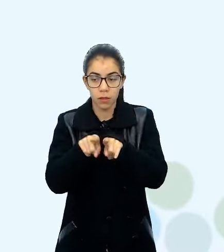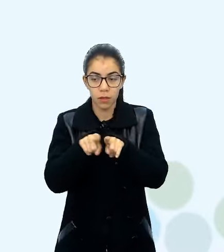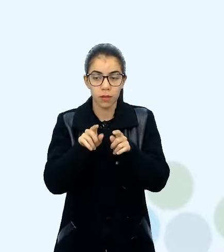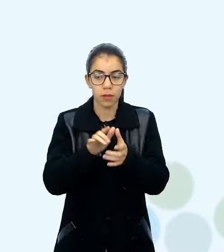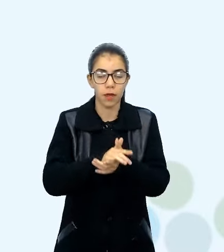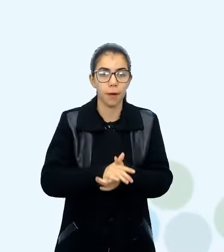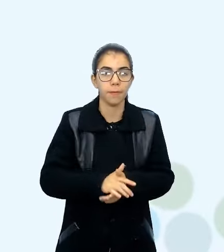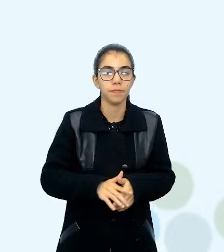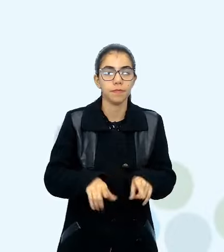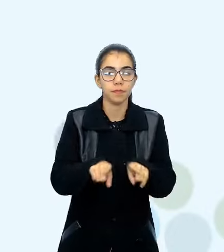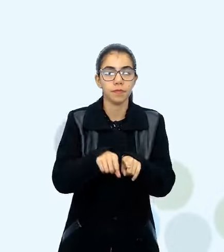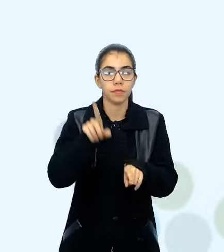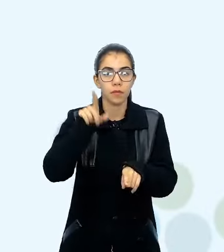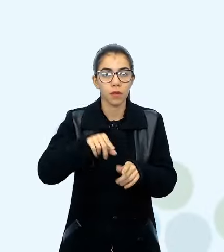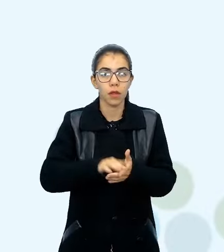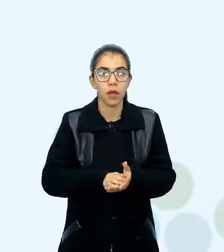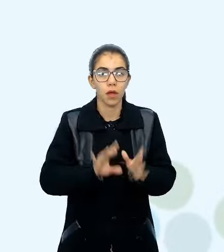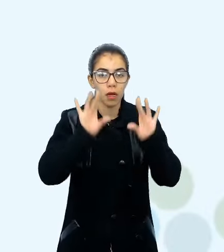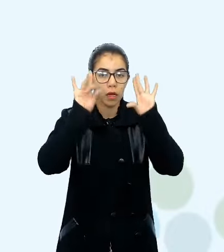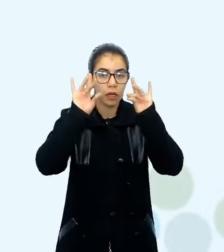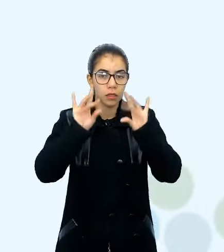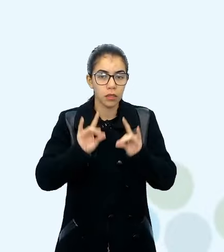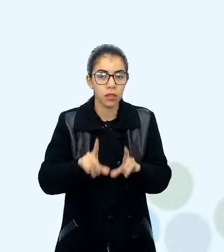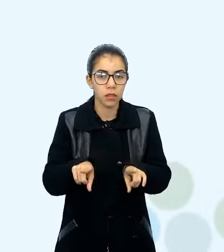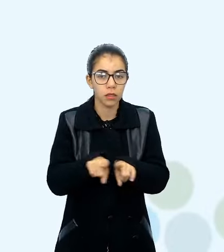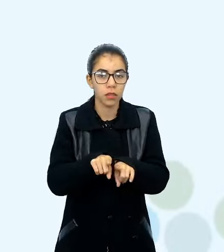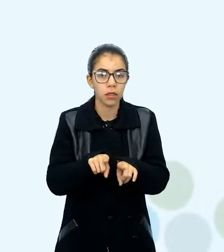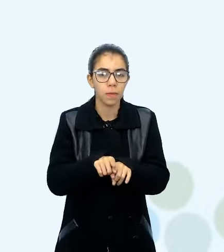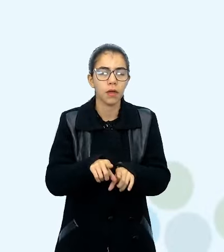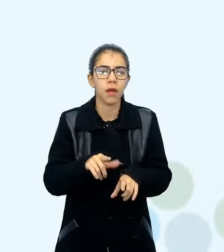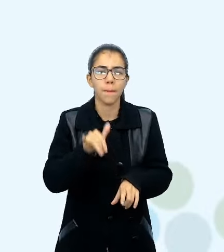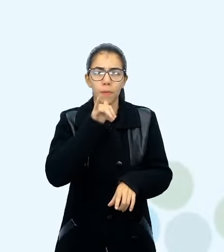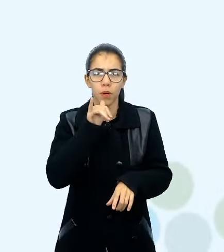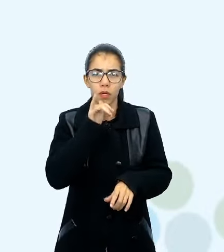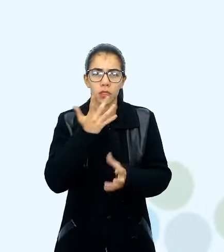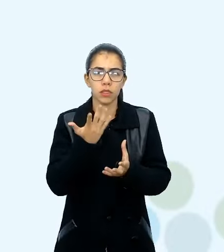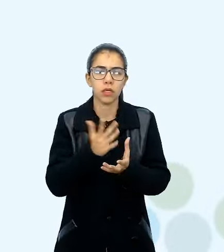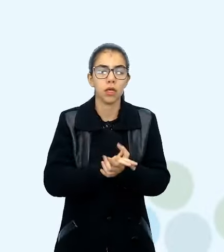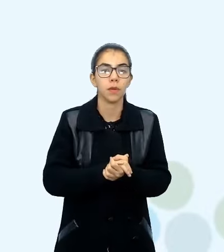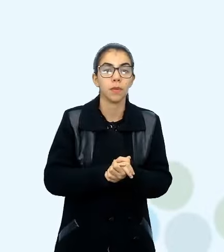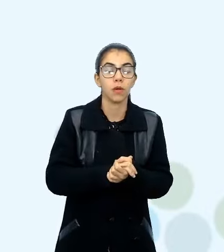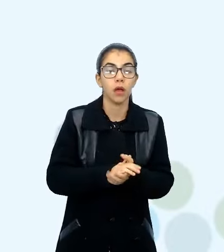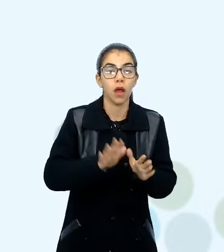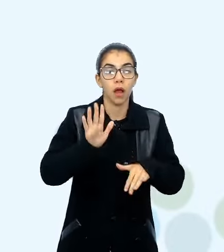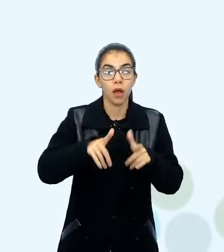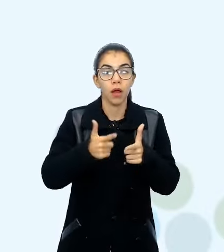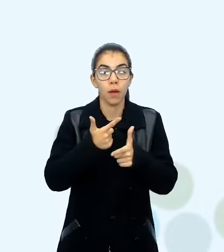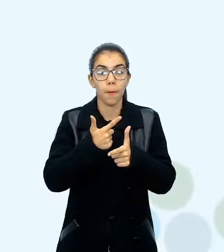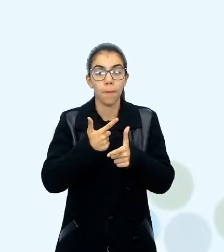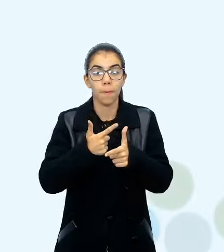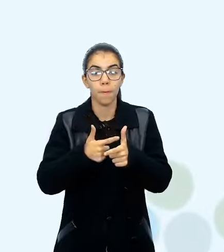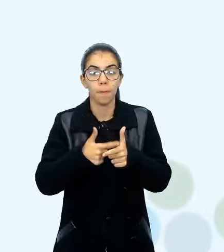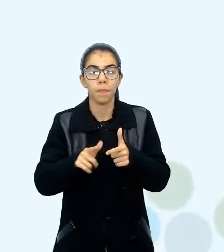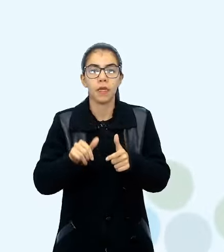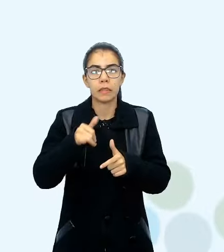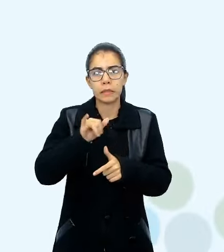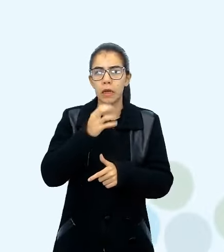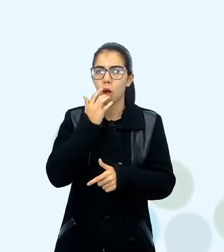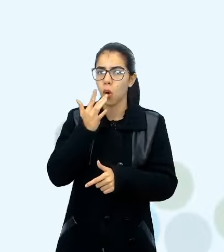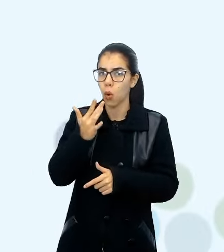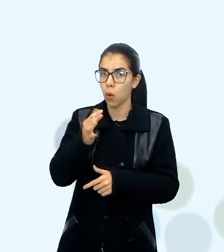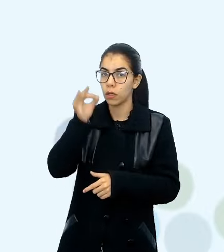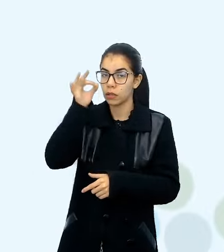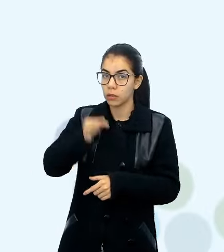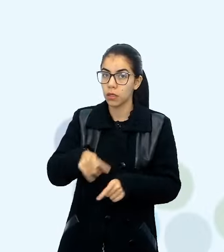né, para um estímulo específico, né? Então, aí, se ele tem problema visual, se eu encontrei a cor necessária,